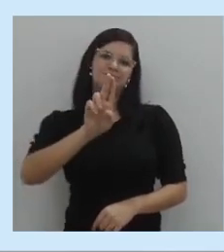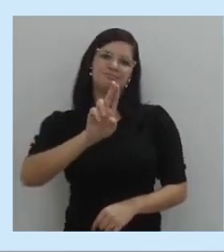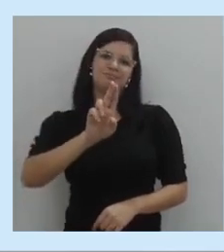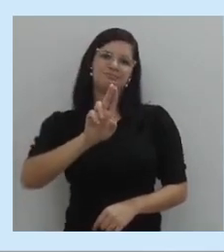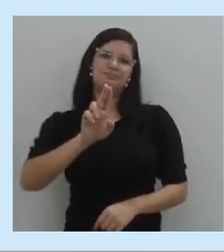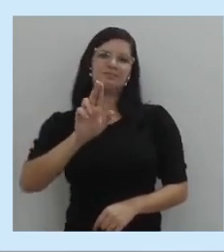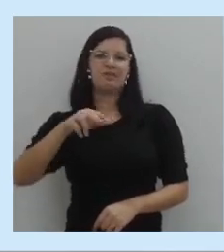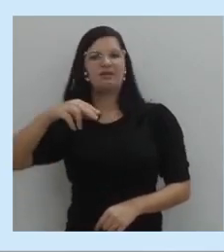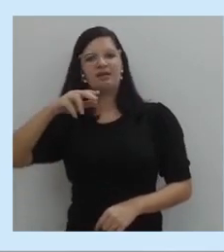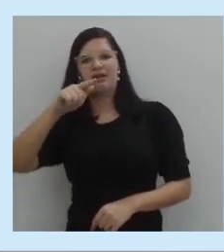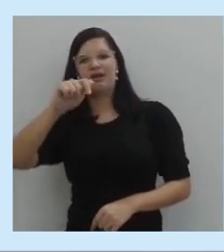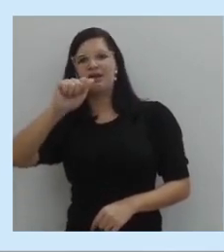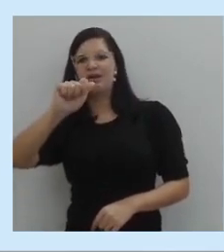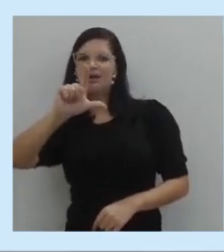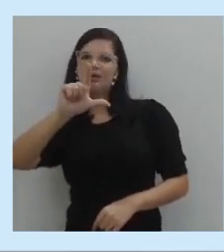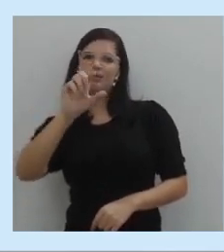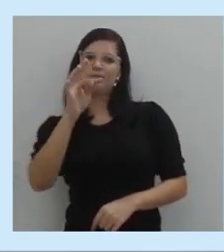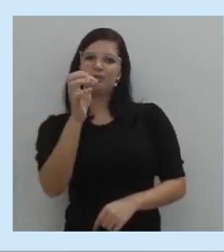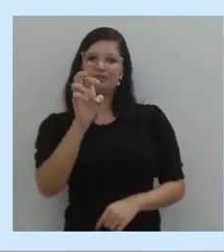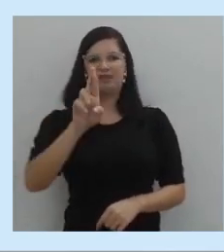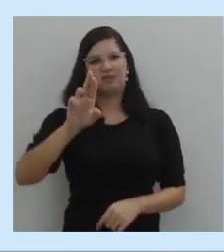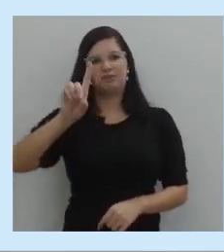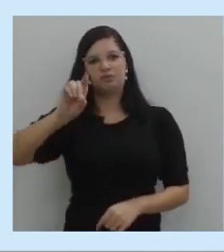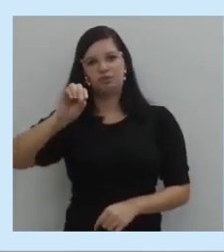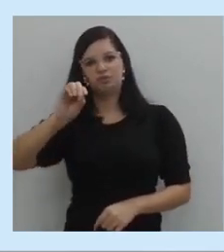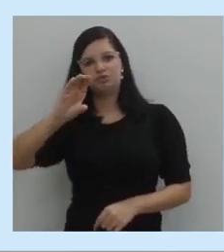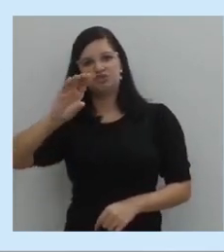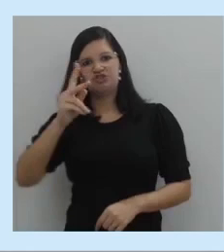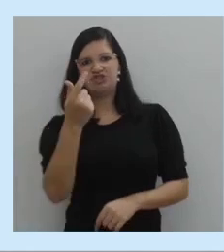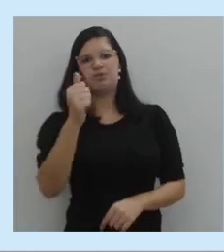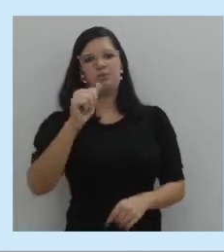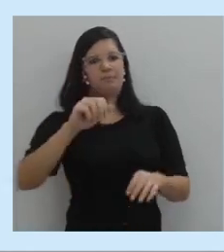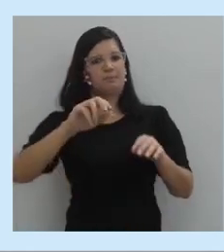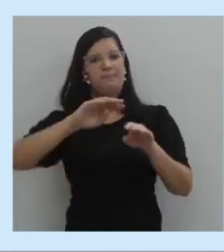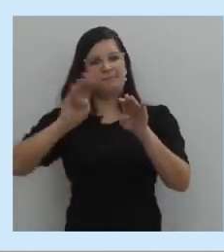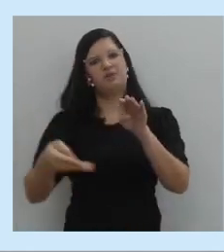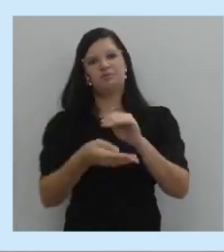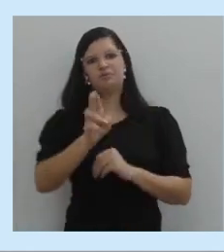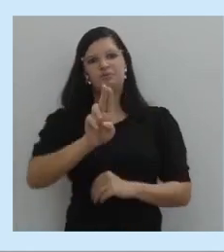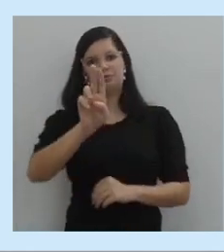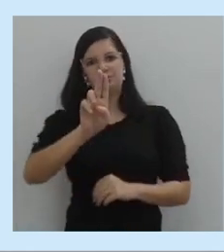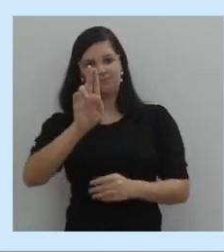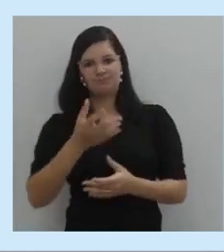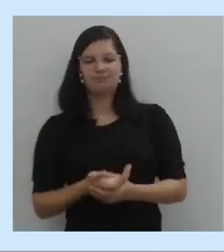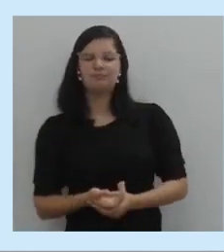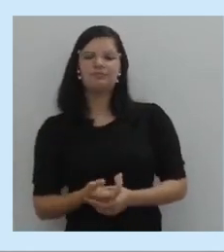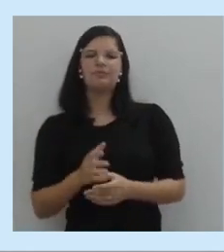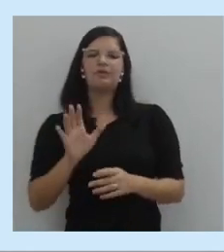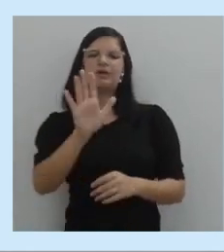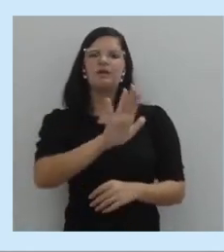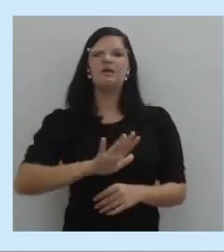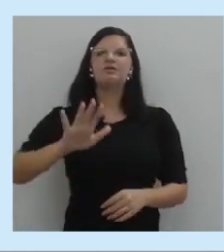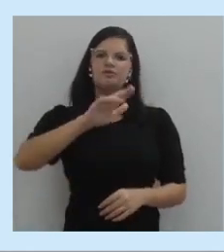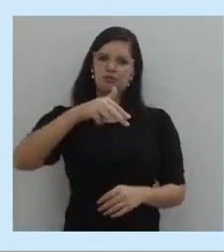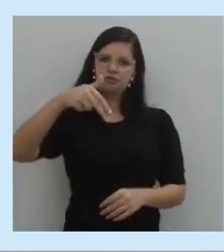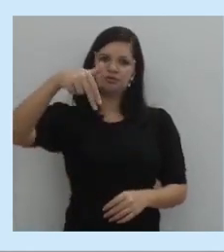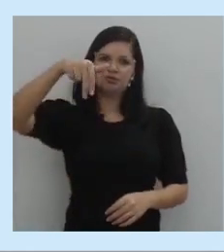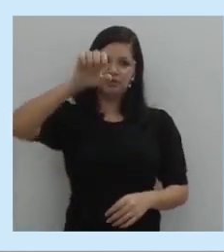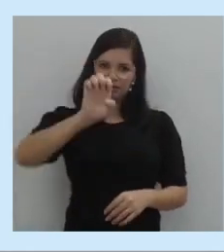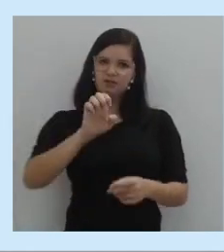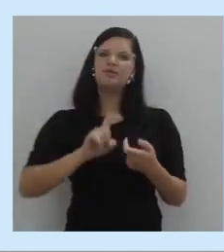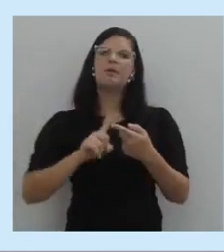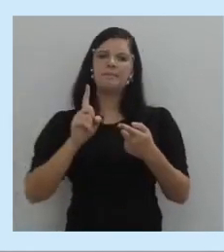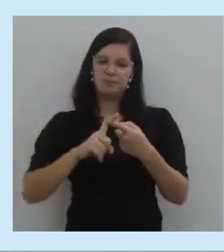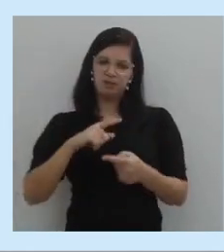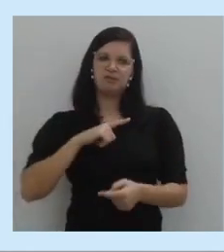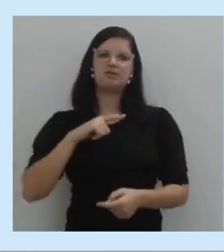que o altar do chão, ok? A gente vai ver também que existem também aquíferos aqui na região Nordeste, tá? A gente